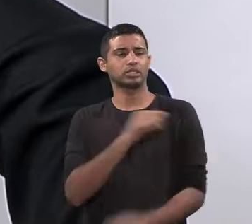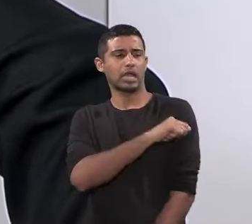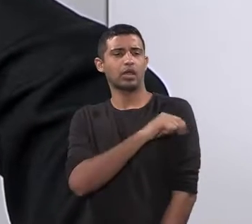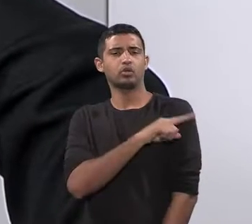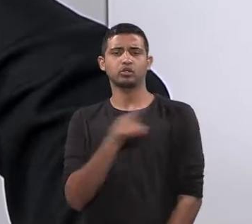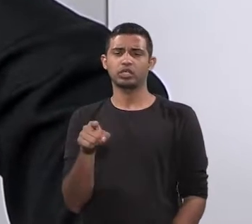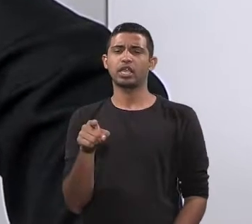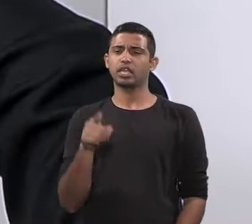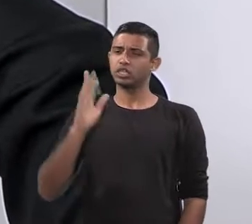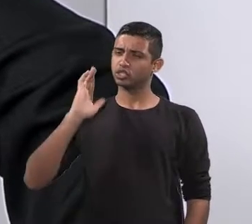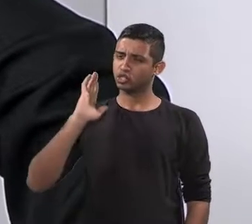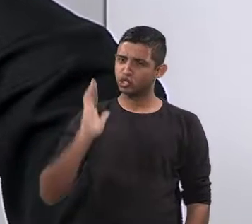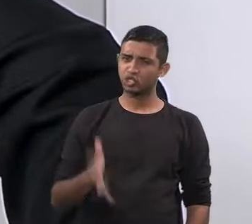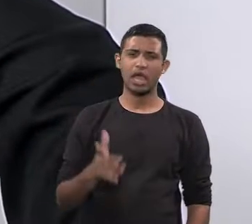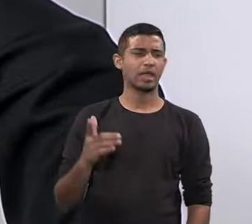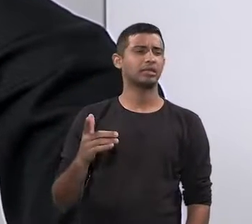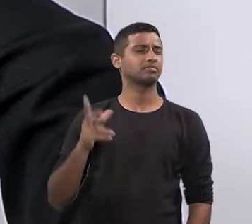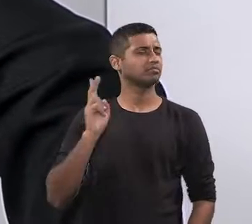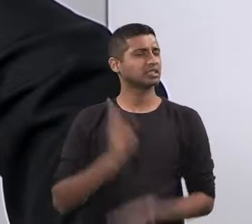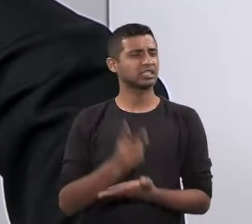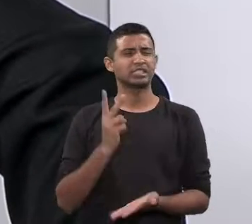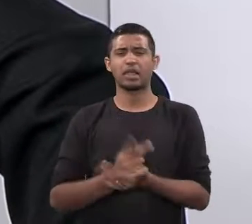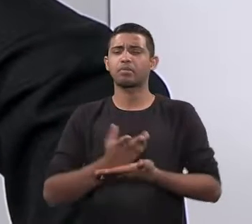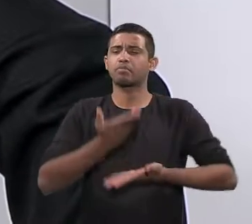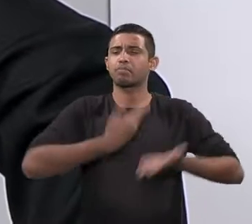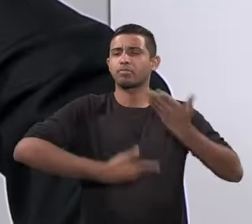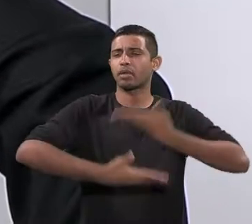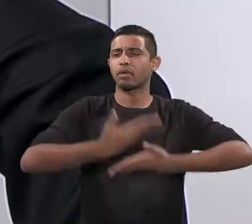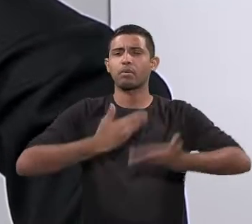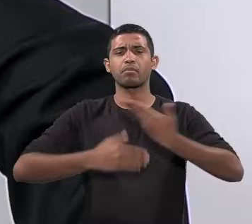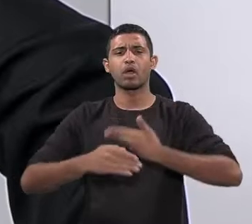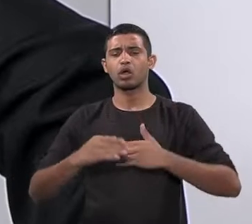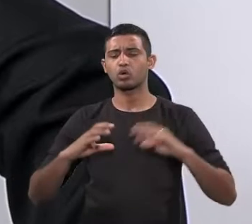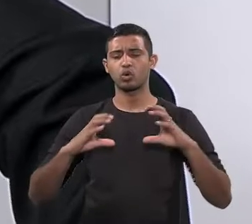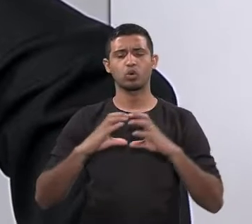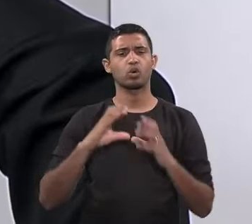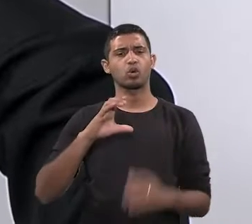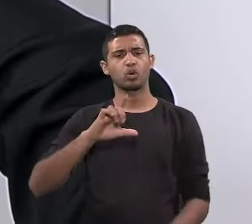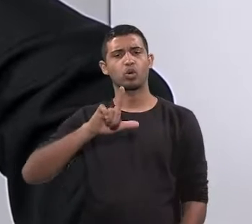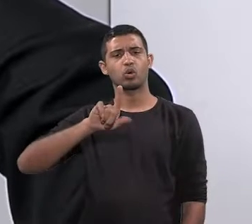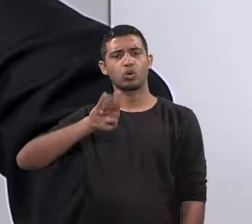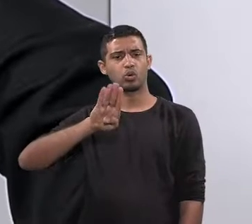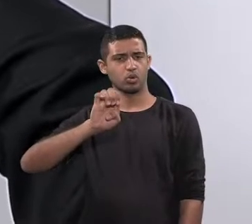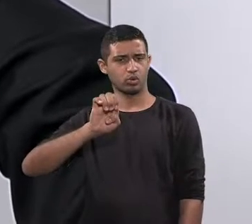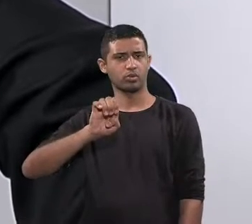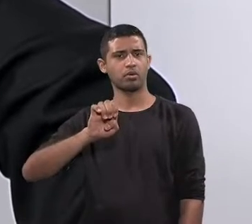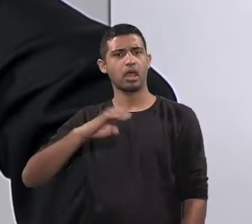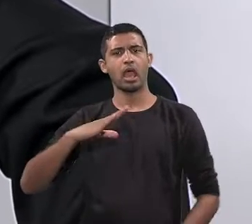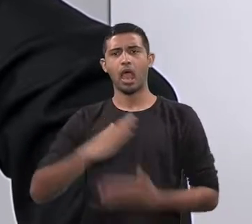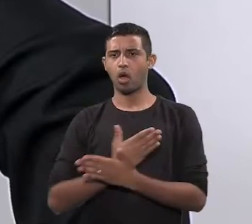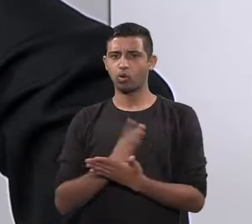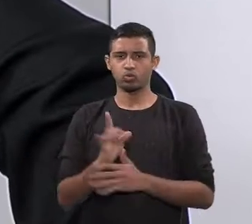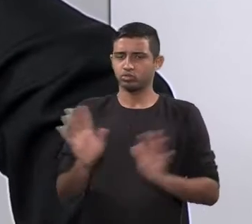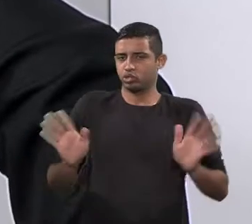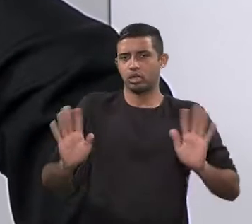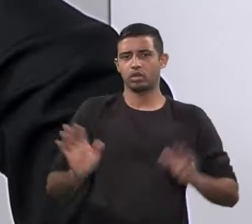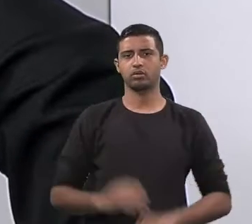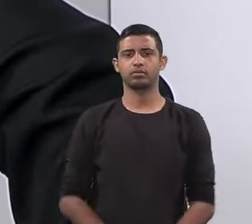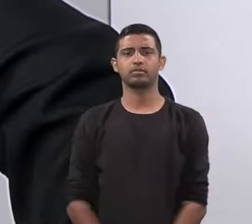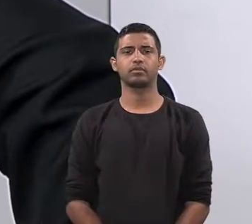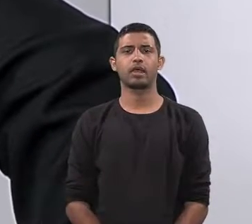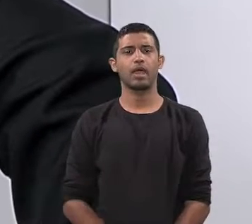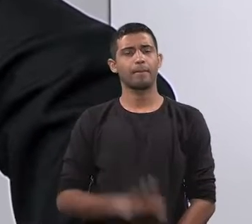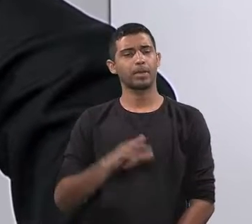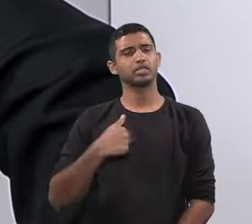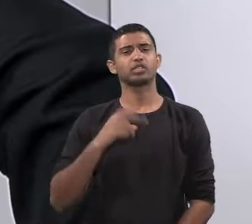que já são alunos federados, que participam de clubes, né, jogam em clubes, alunos não federados.